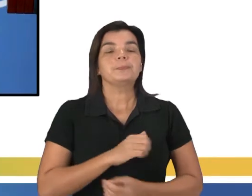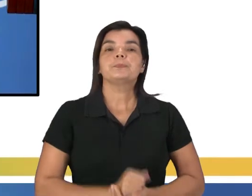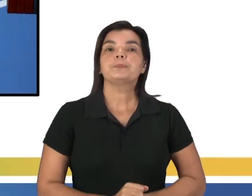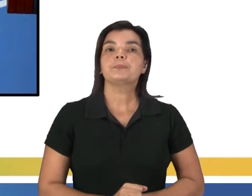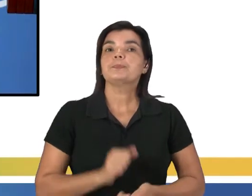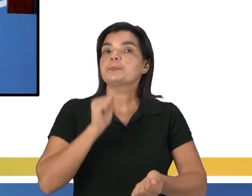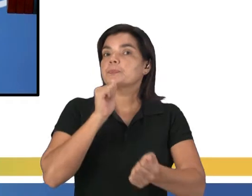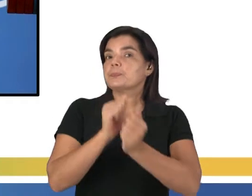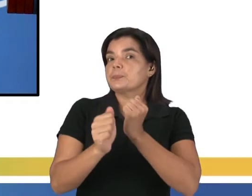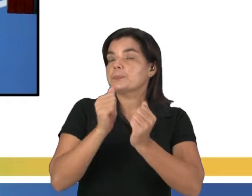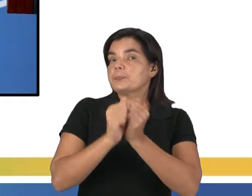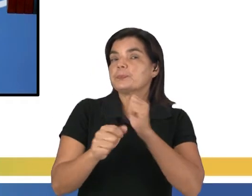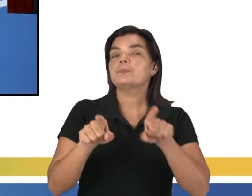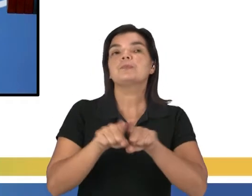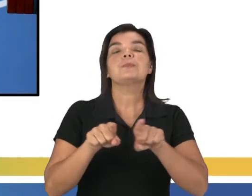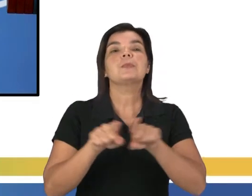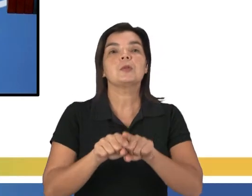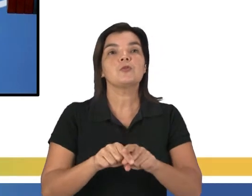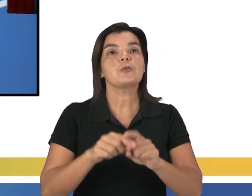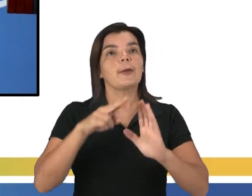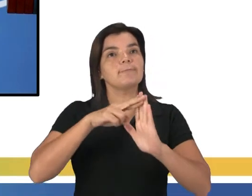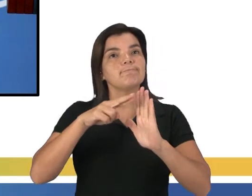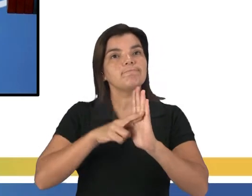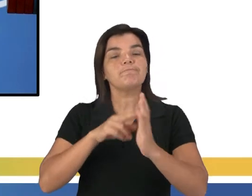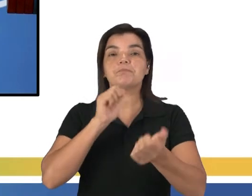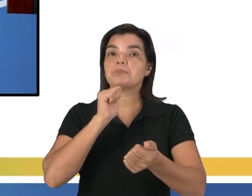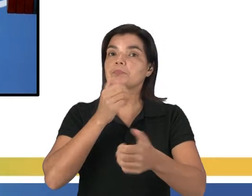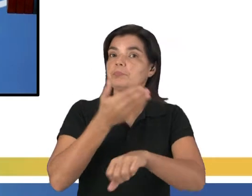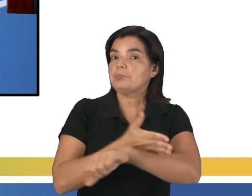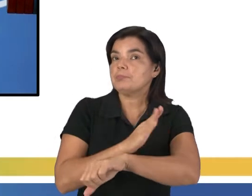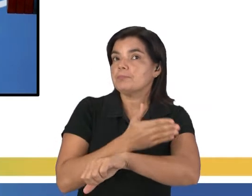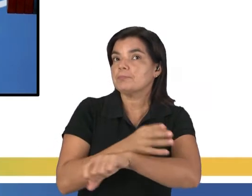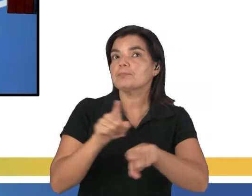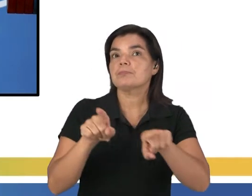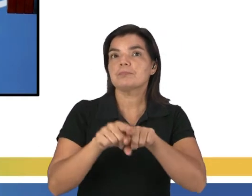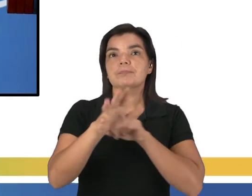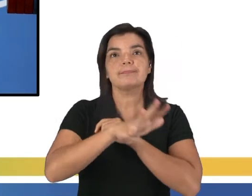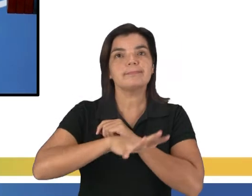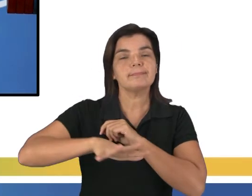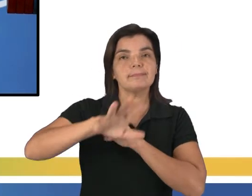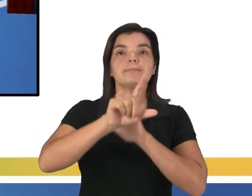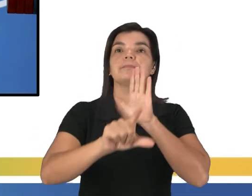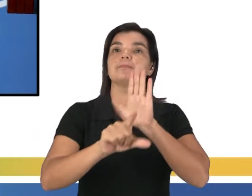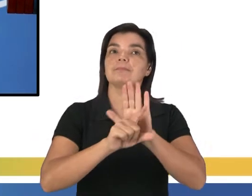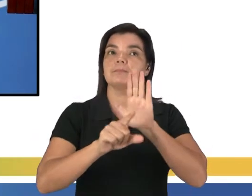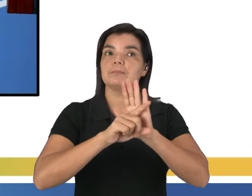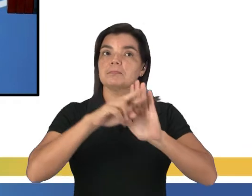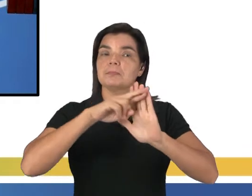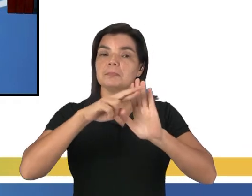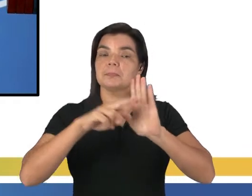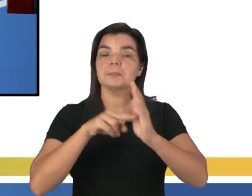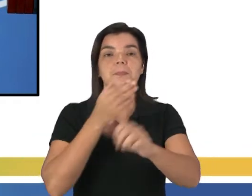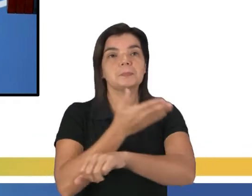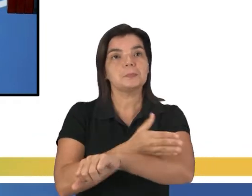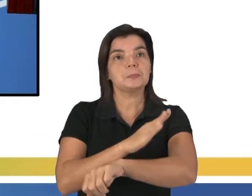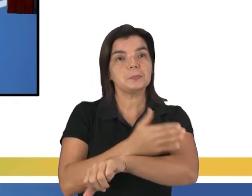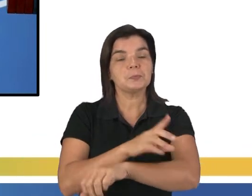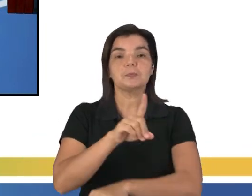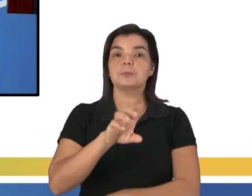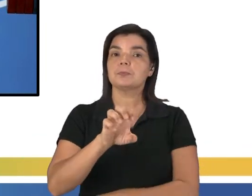E nós temos o esporte de rendimento, praticado segundo normas gerais dessa lei e das regras de